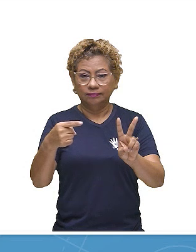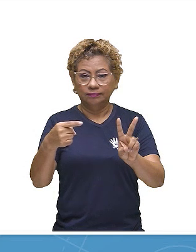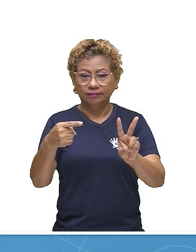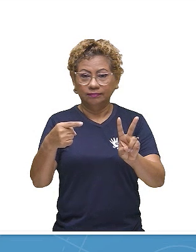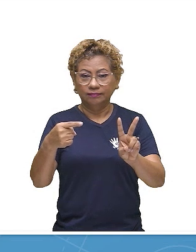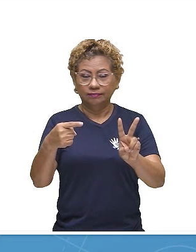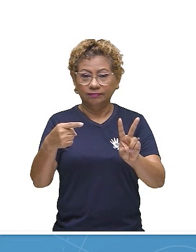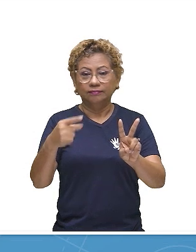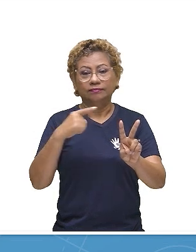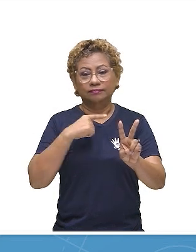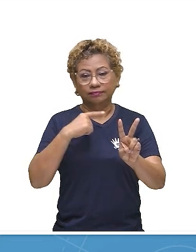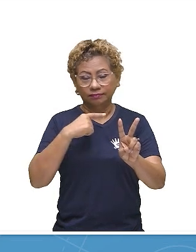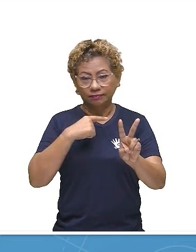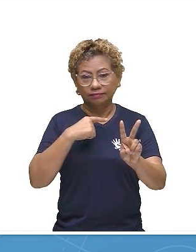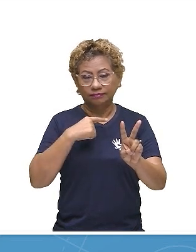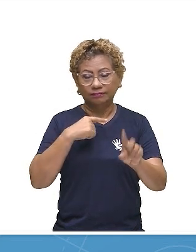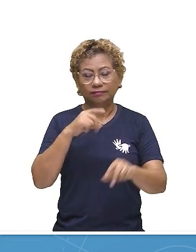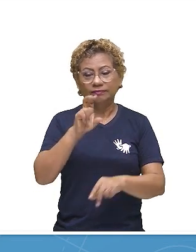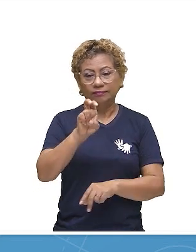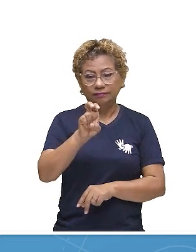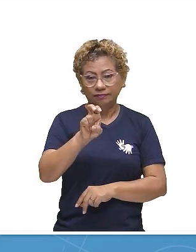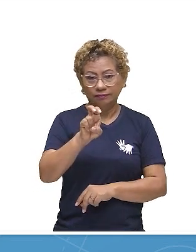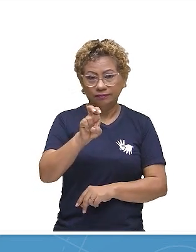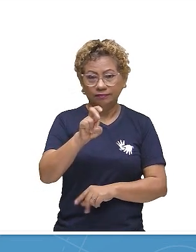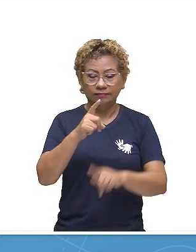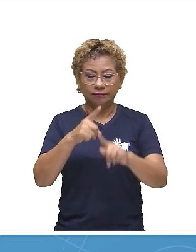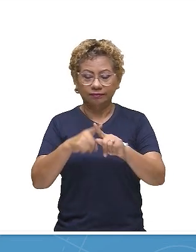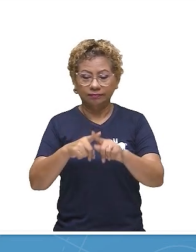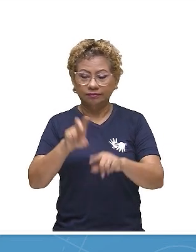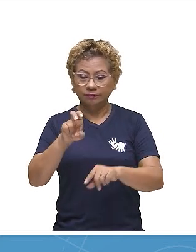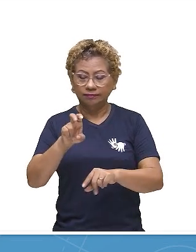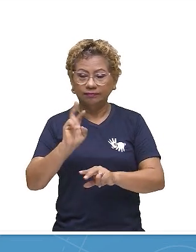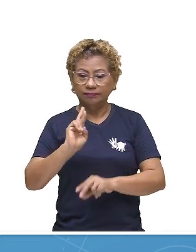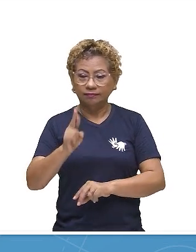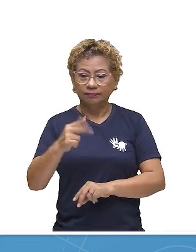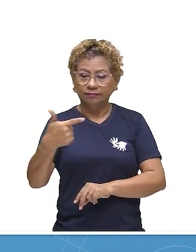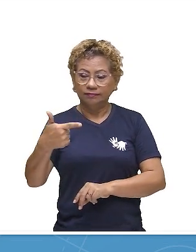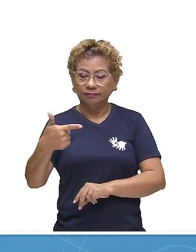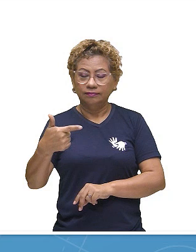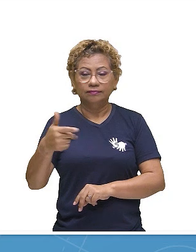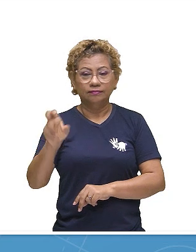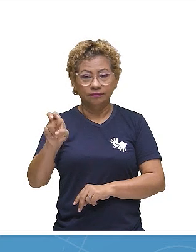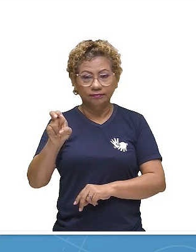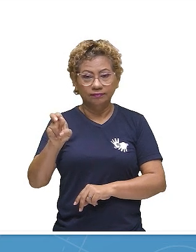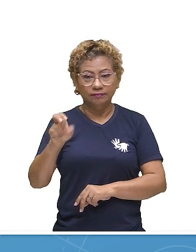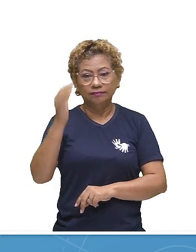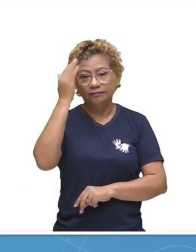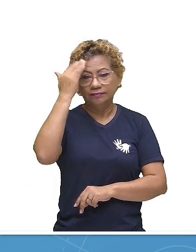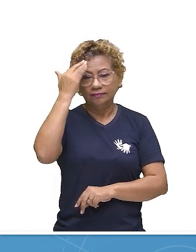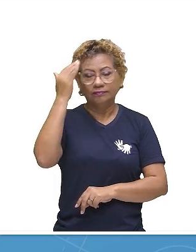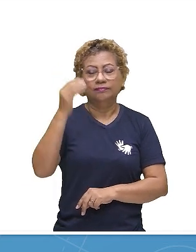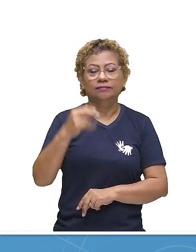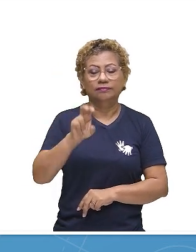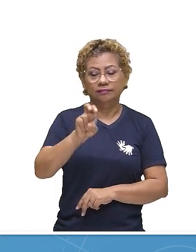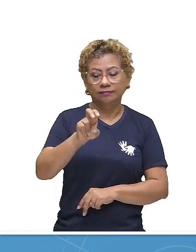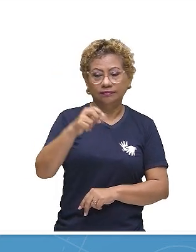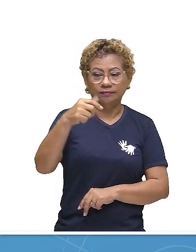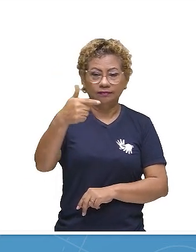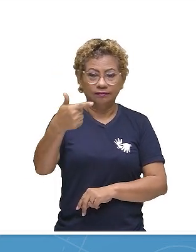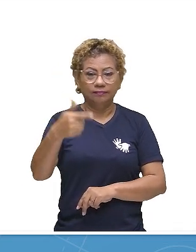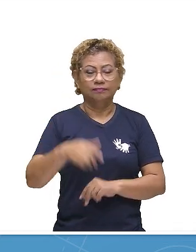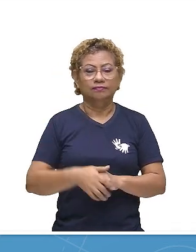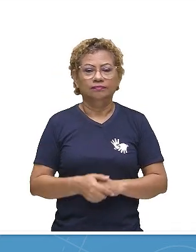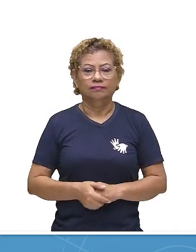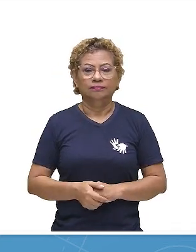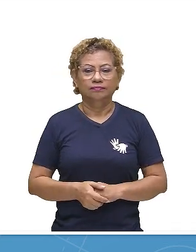seja igual a 25. Muito simples, né? Aqui, pessoal, eu sugeria vocês pegarem esse número aqui, porque